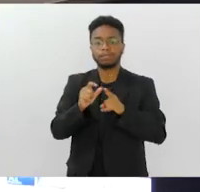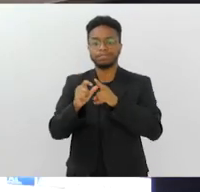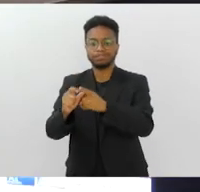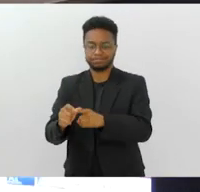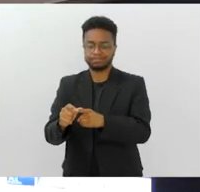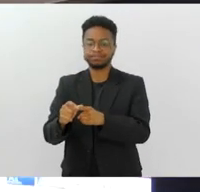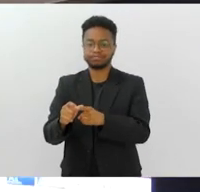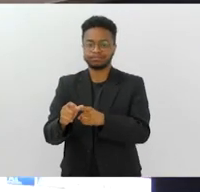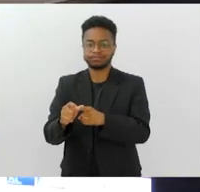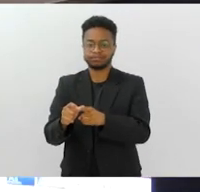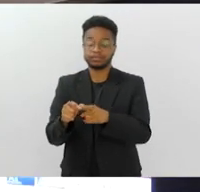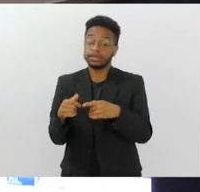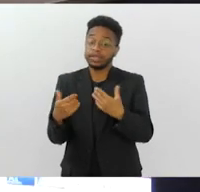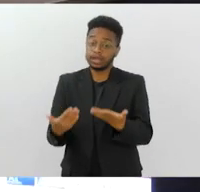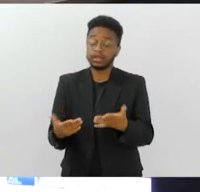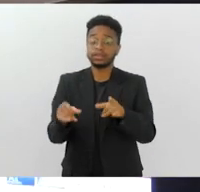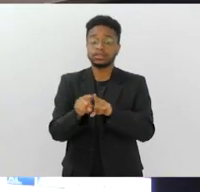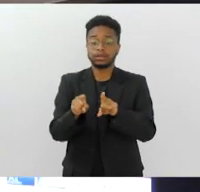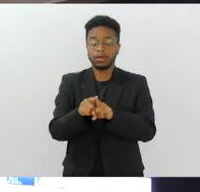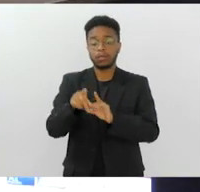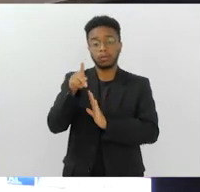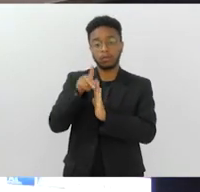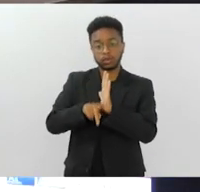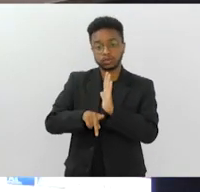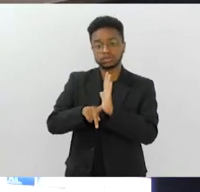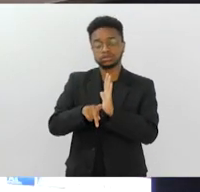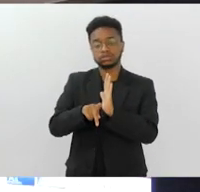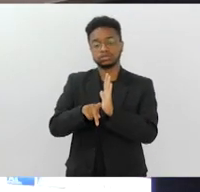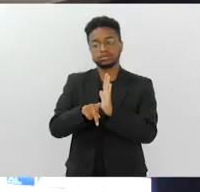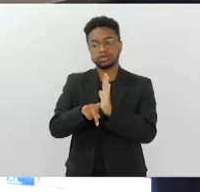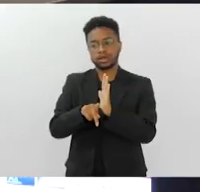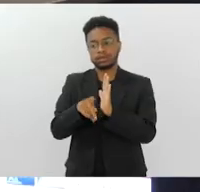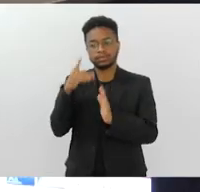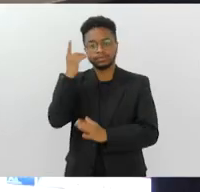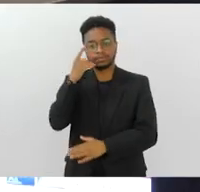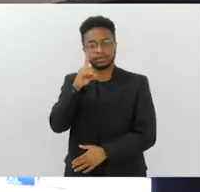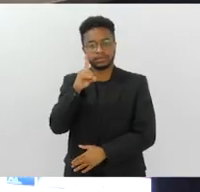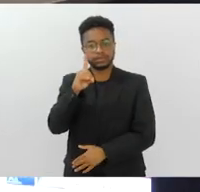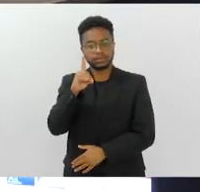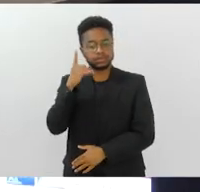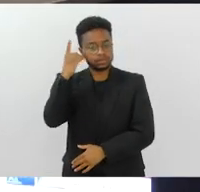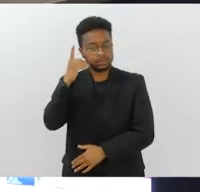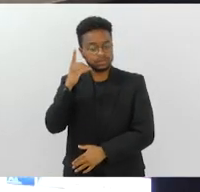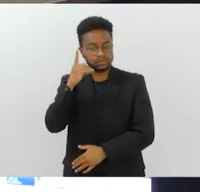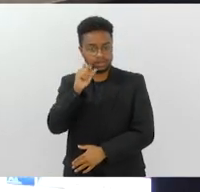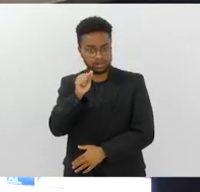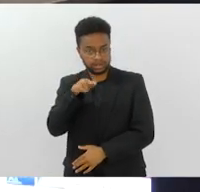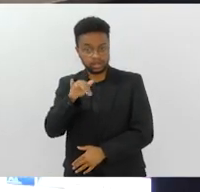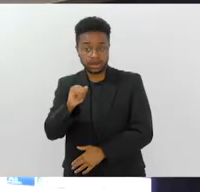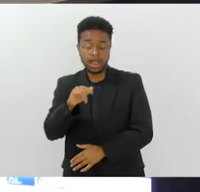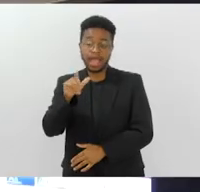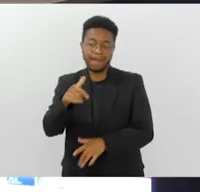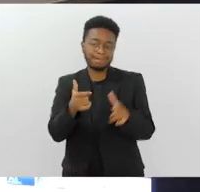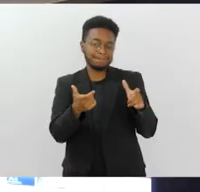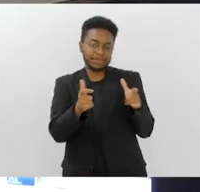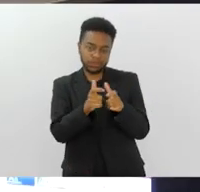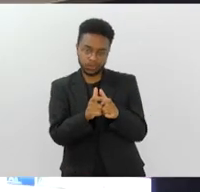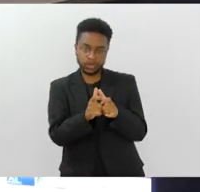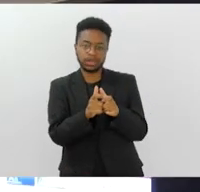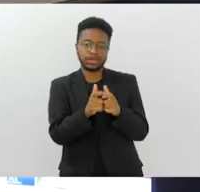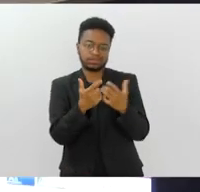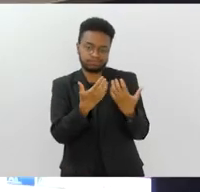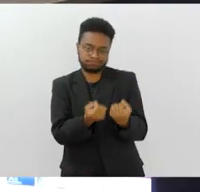Periferia também esse projeto Dani Monteiro era minoritário como vossa excelência bem sabe na